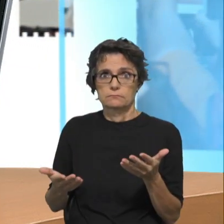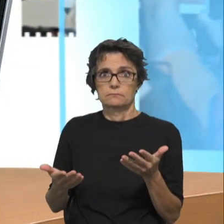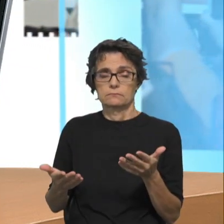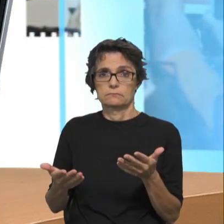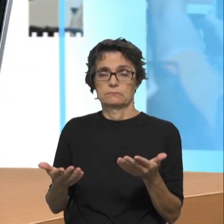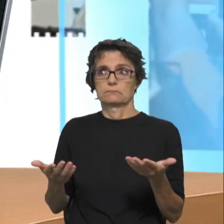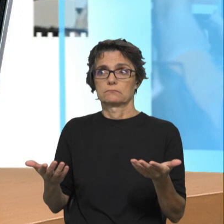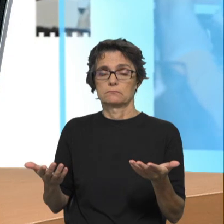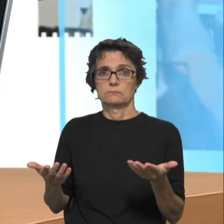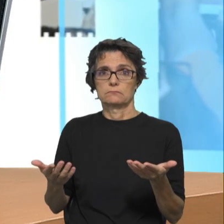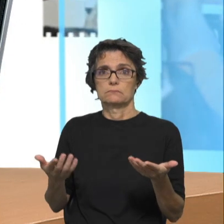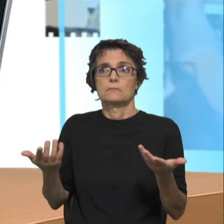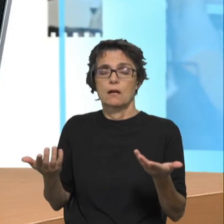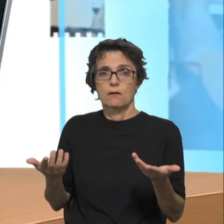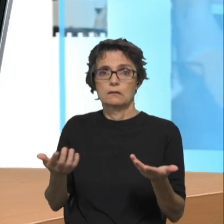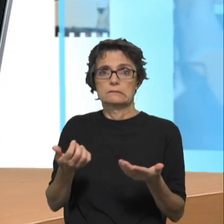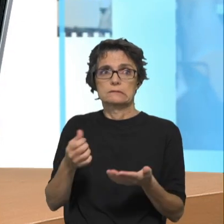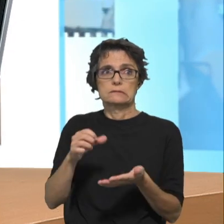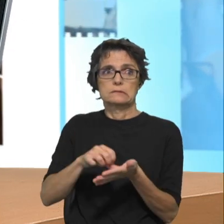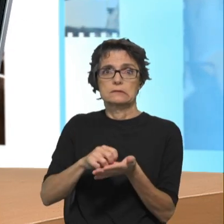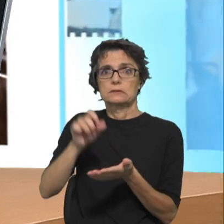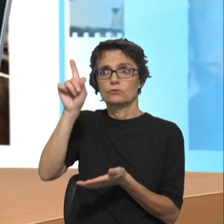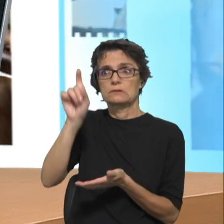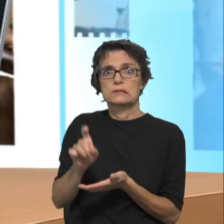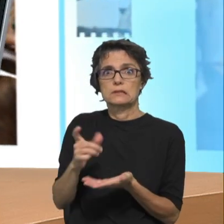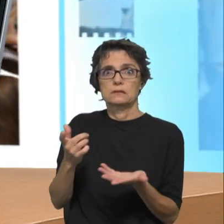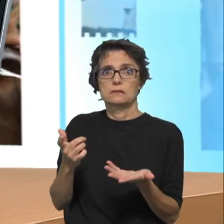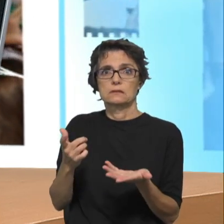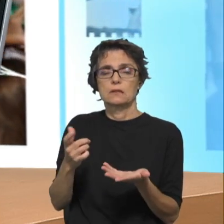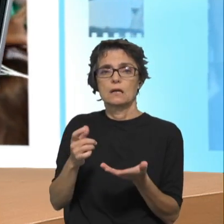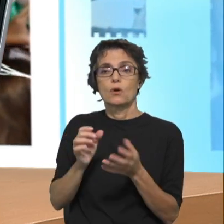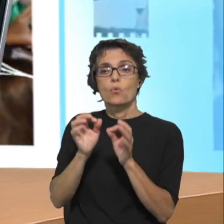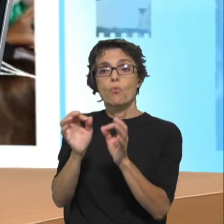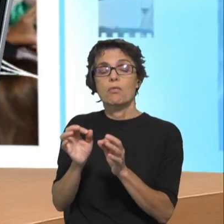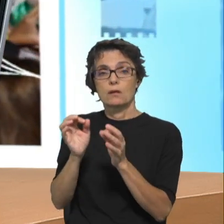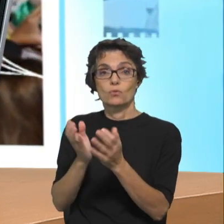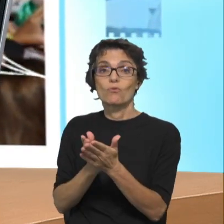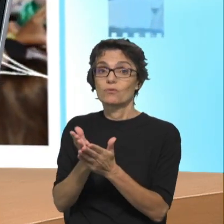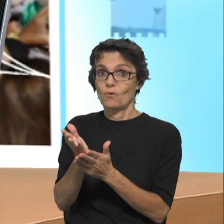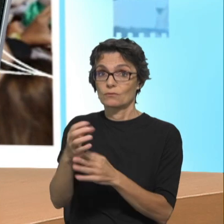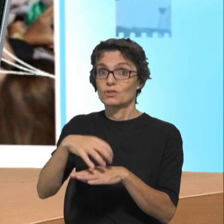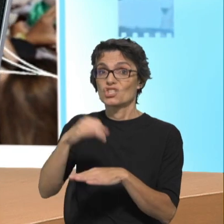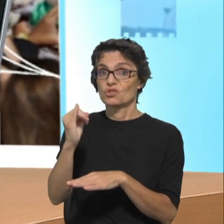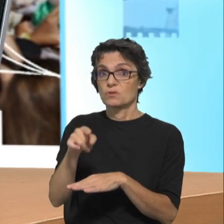abraços com a questão dos centros de dia, os cuidados continuados e